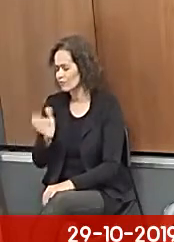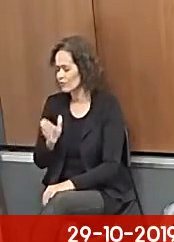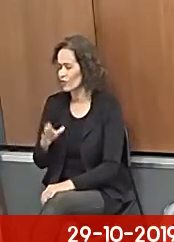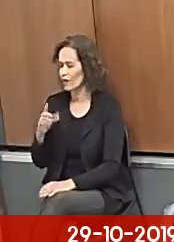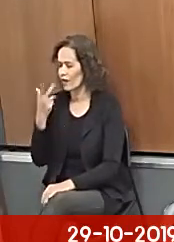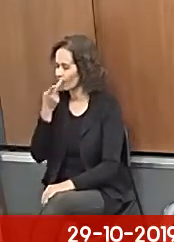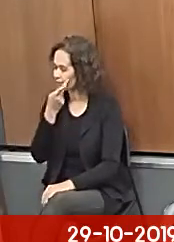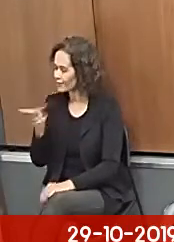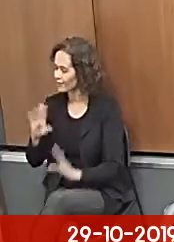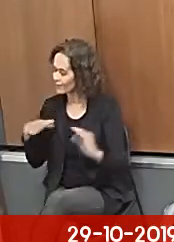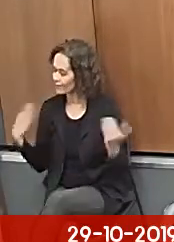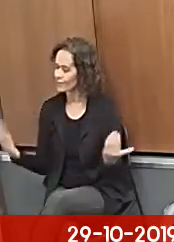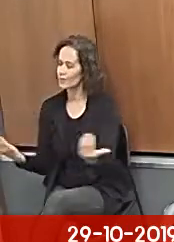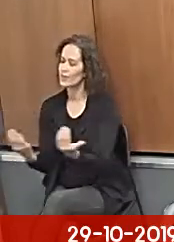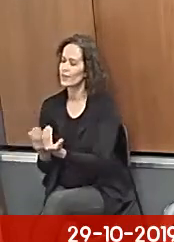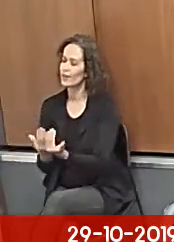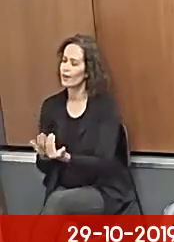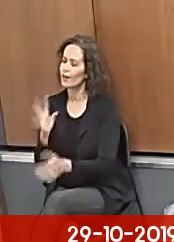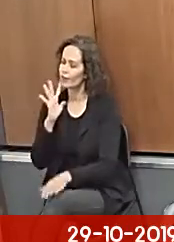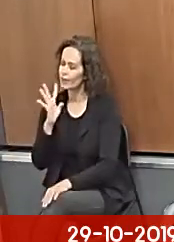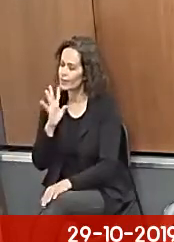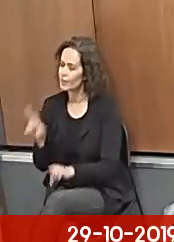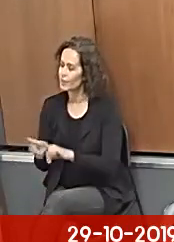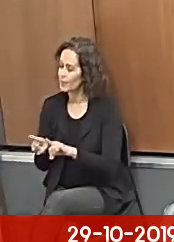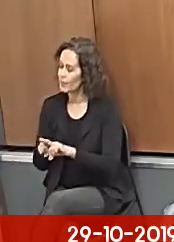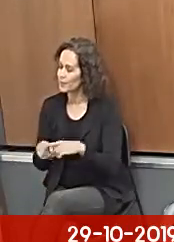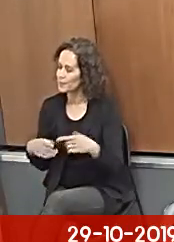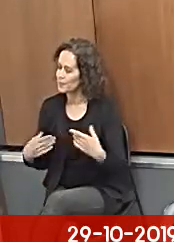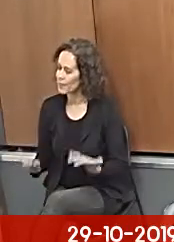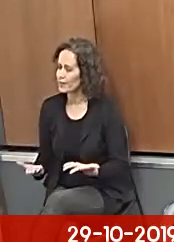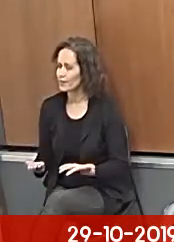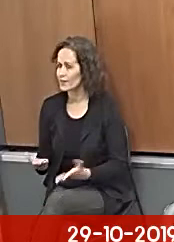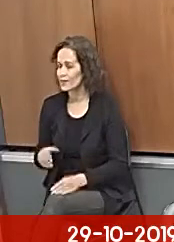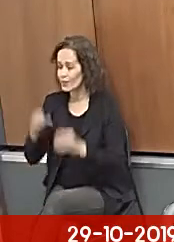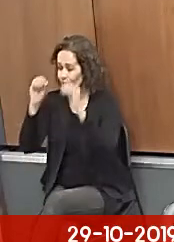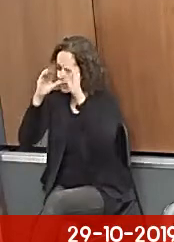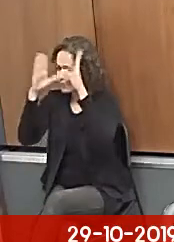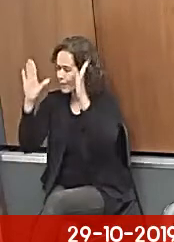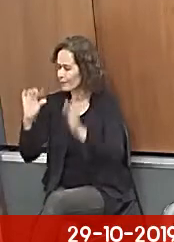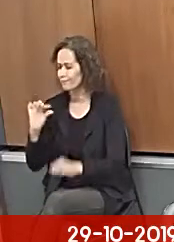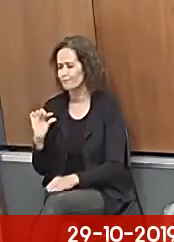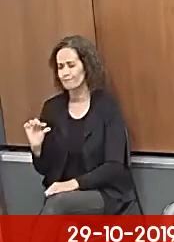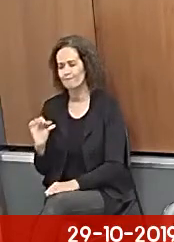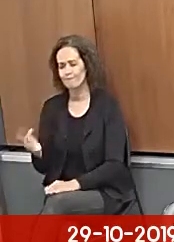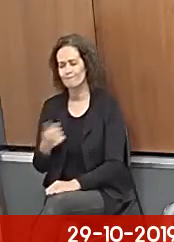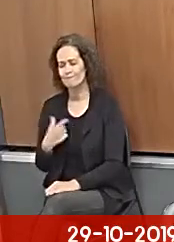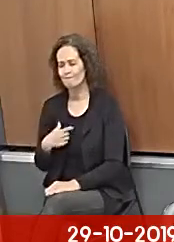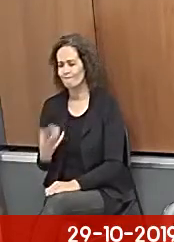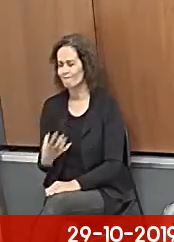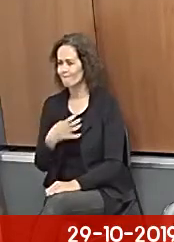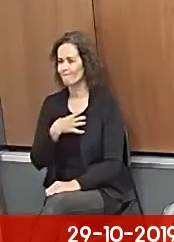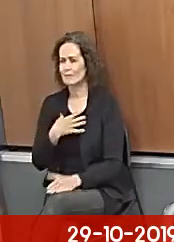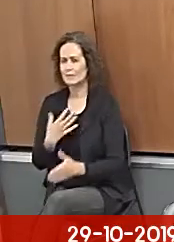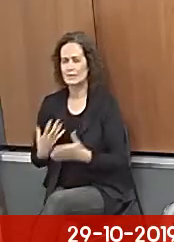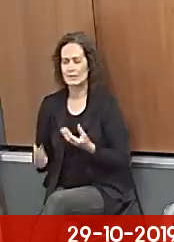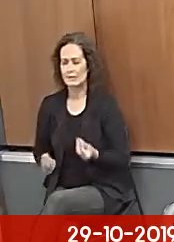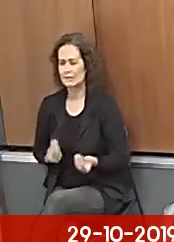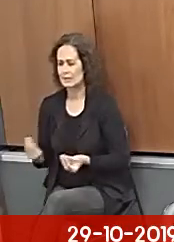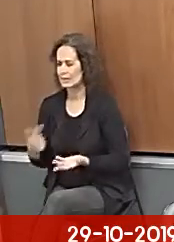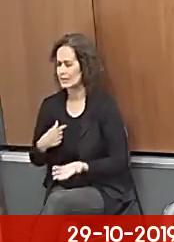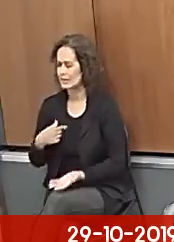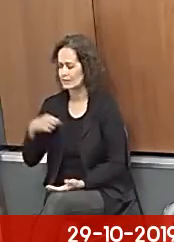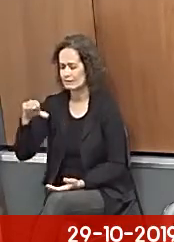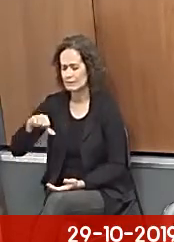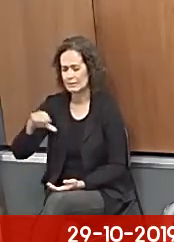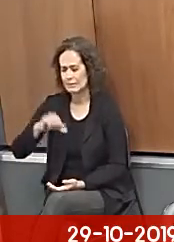Gabriel esteve lá, conheceu. Mas é grande o desconhecimento, viu? Eu fiquei profundamente chocado com o desconhecimento total que eu tinha